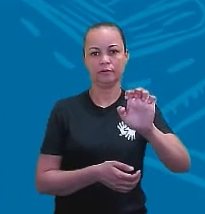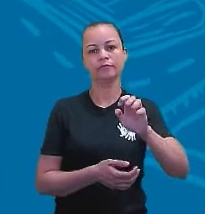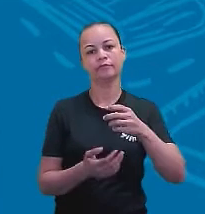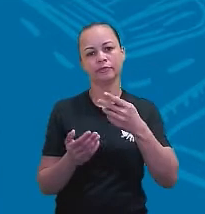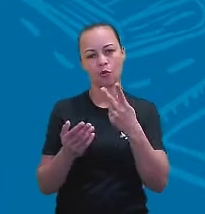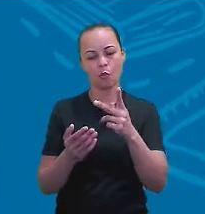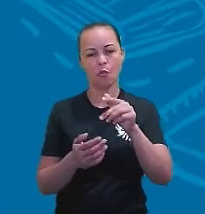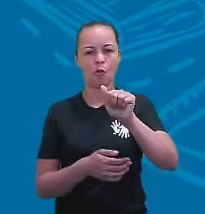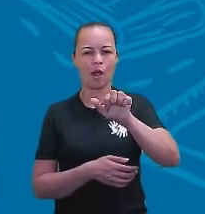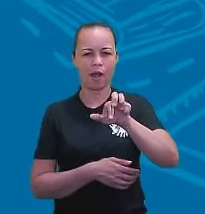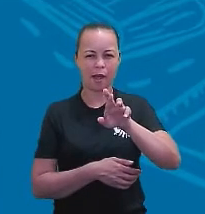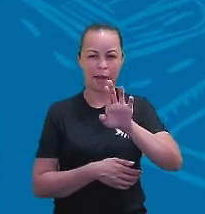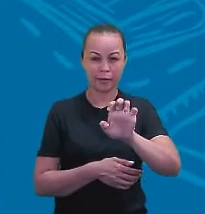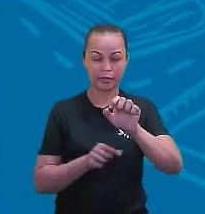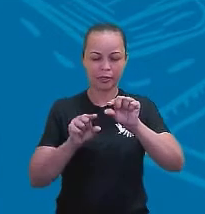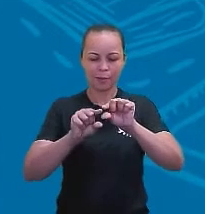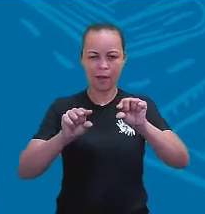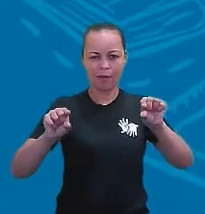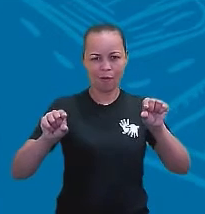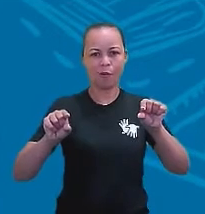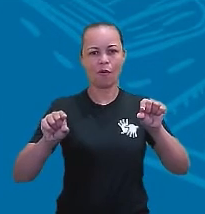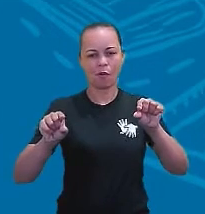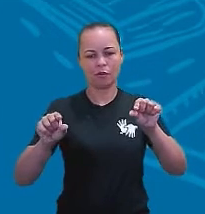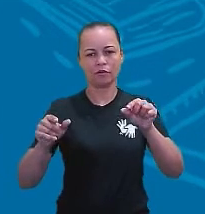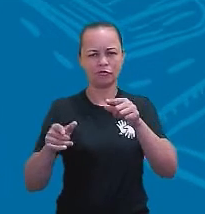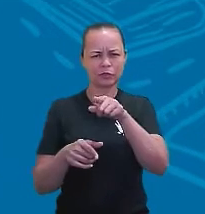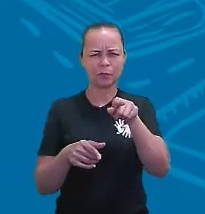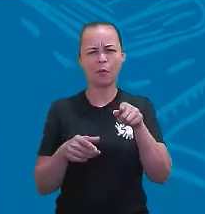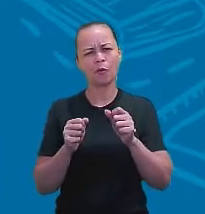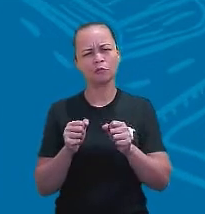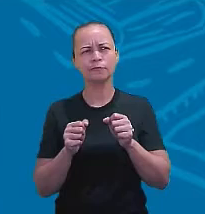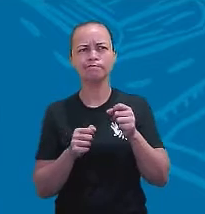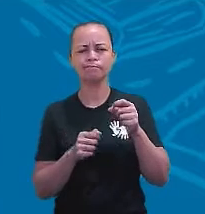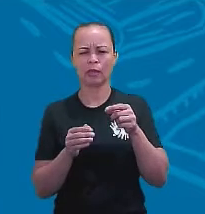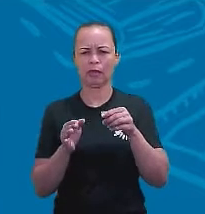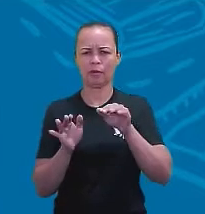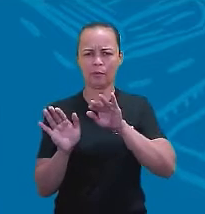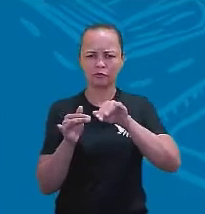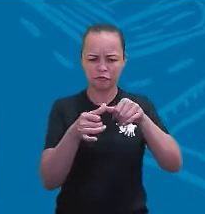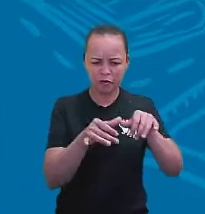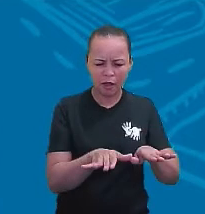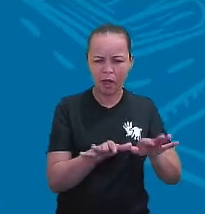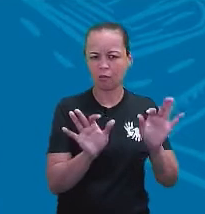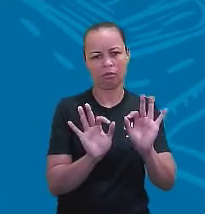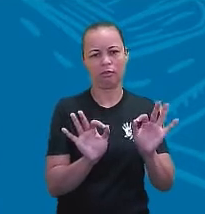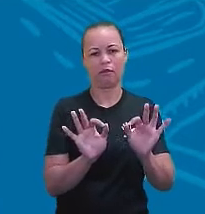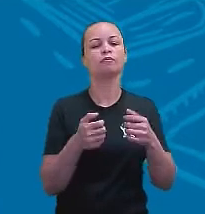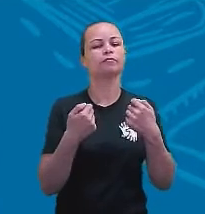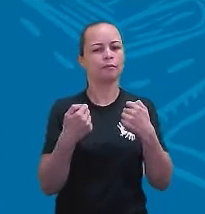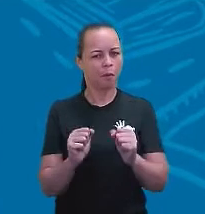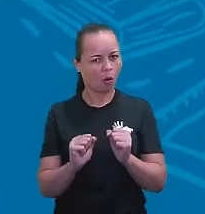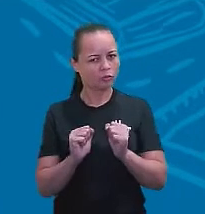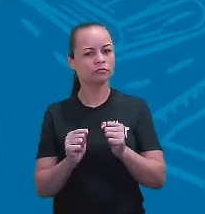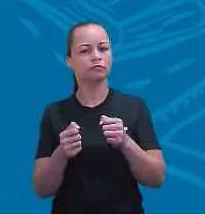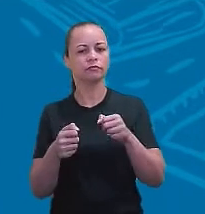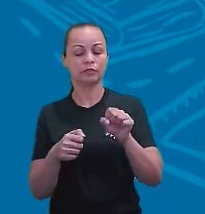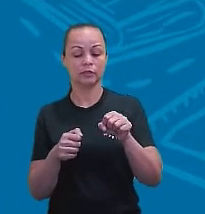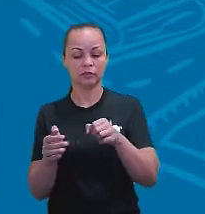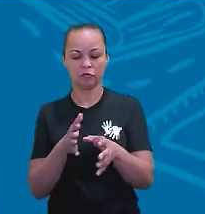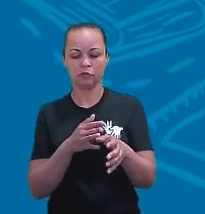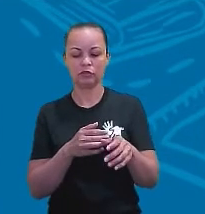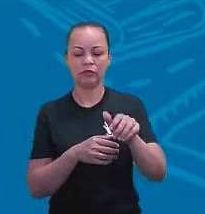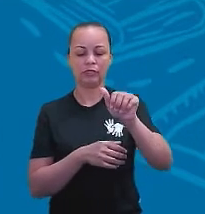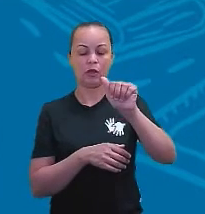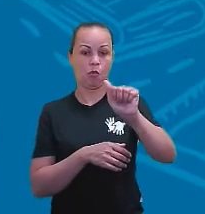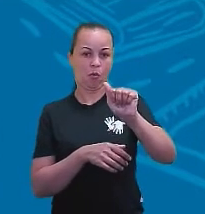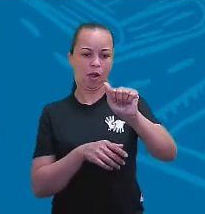are. Are é a forma maior. Você pode se perguntar, eita, não dá para ficar não. Dá sim. Você vai retirar também esse A